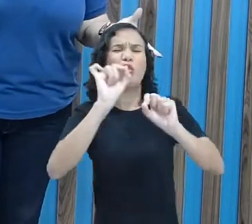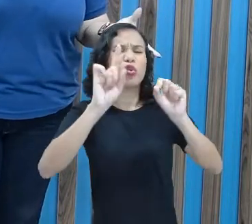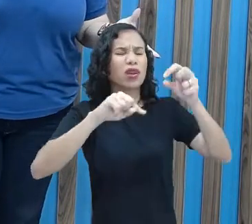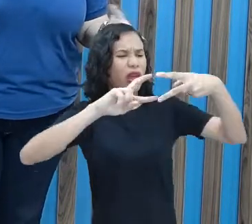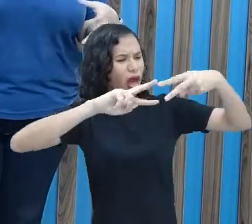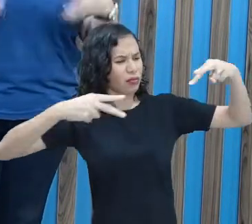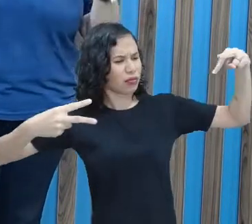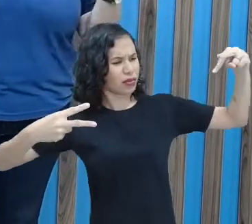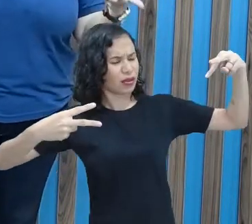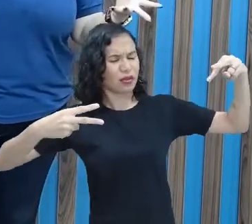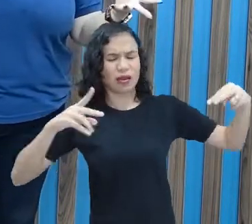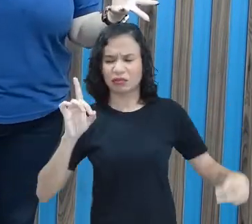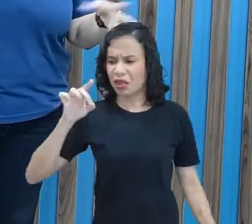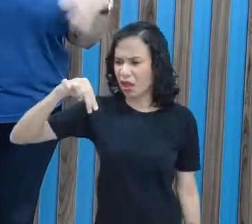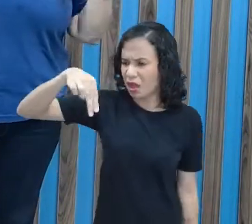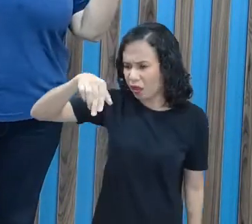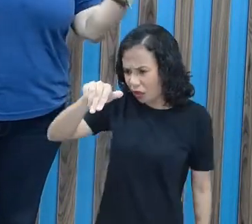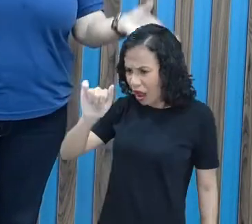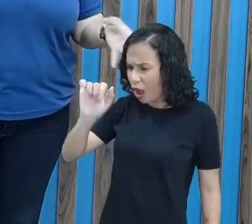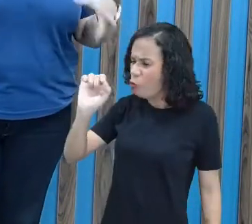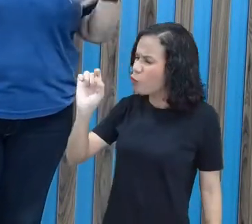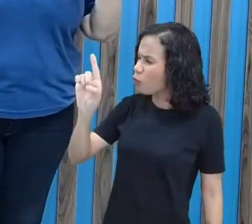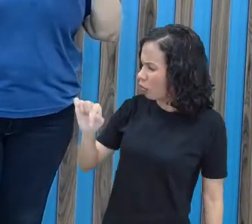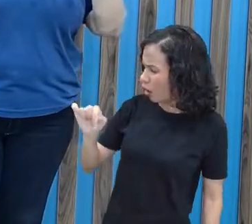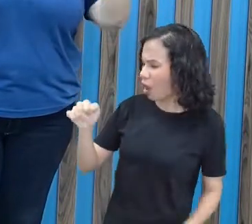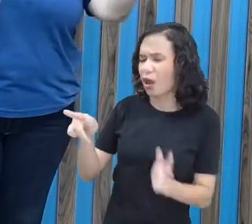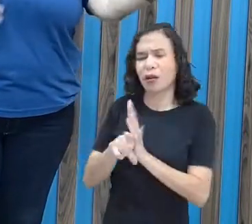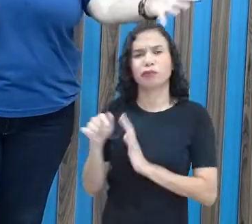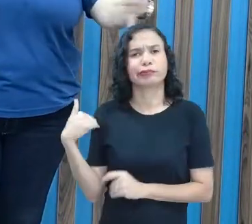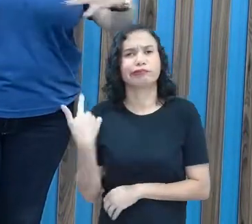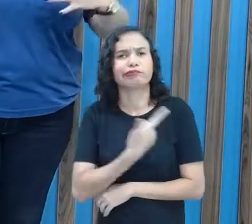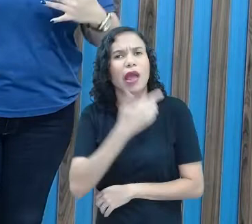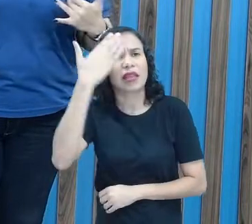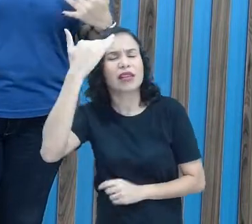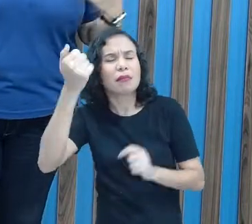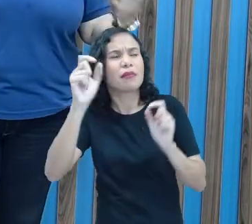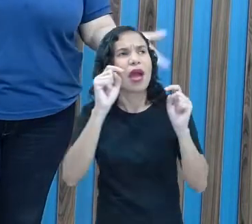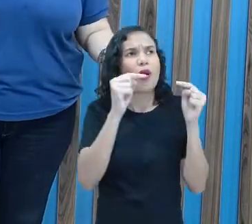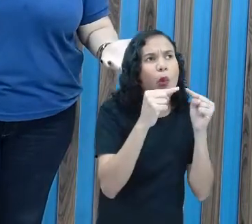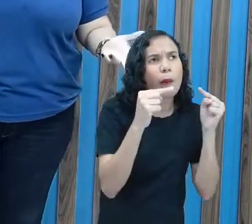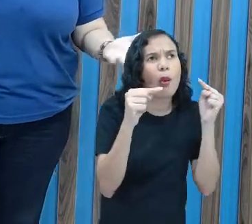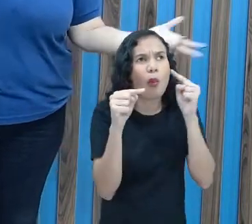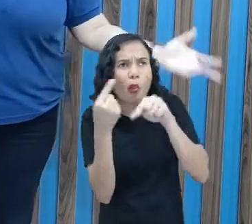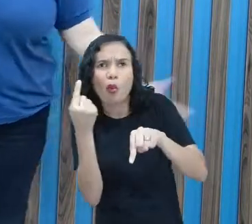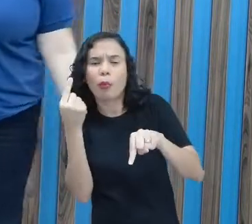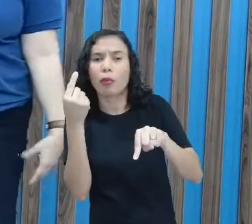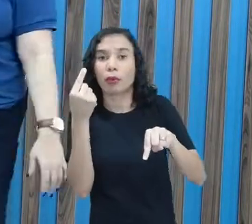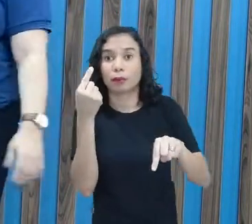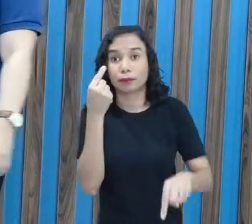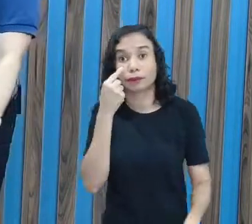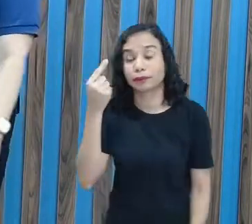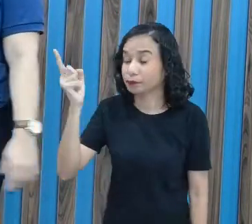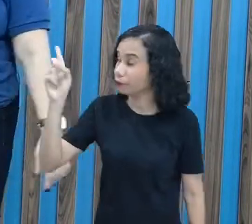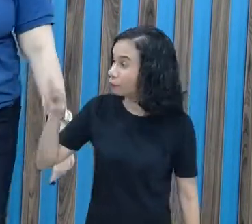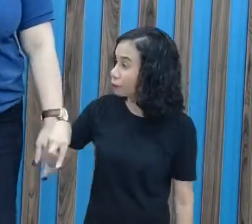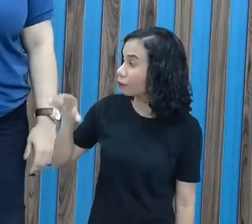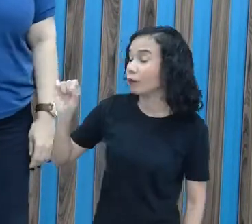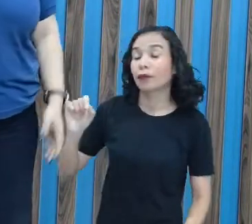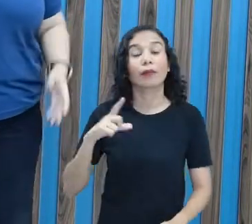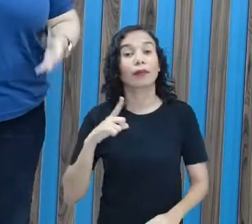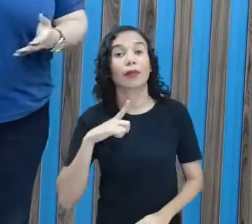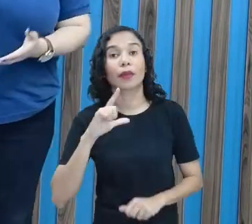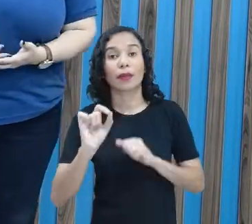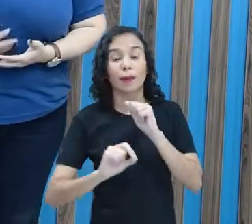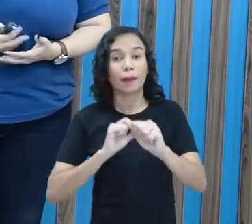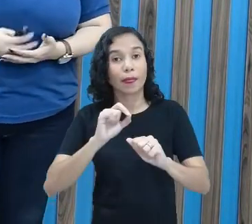o DNA, o tal do DNA que a gente tem que fazer para saber se é parente, se não é, de alguma pessoa? Pois é. Então, o DNA é o